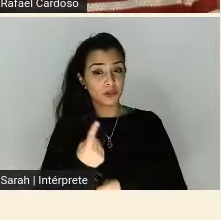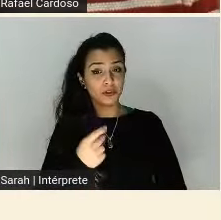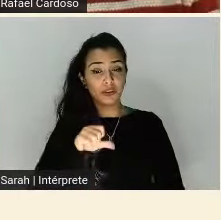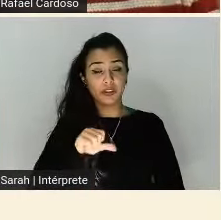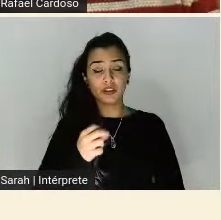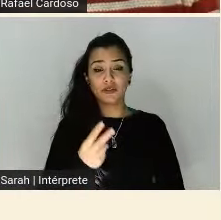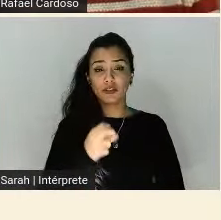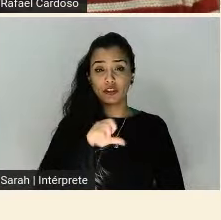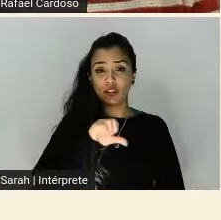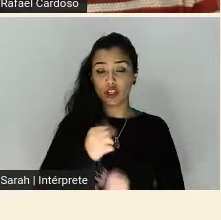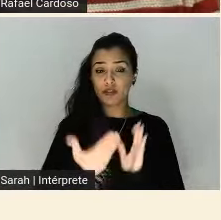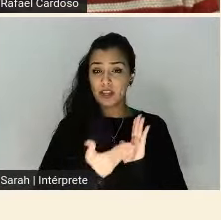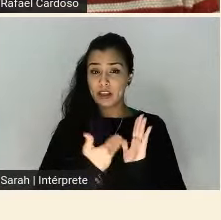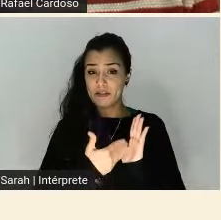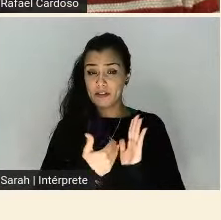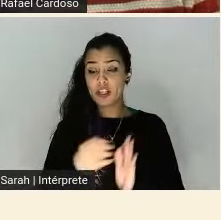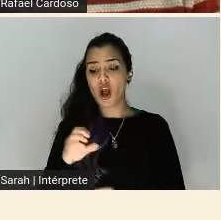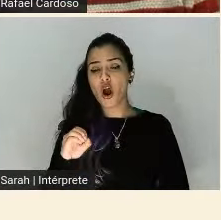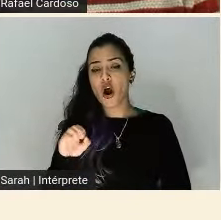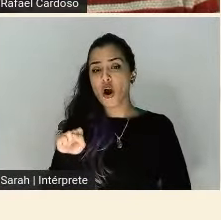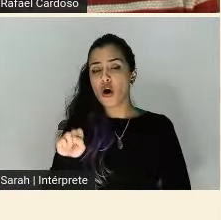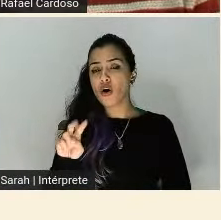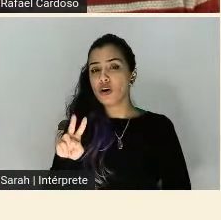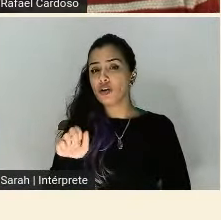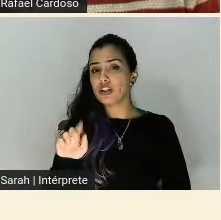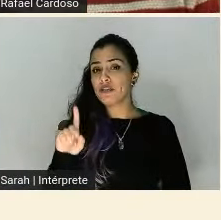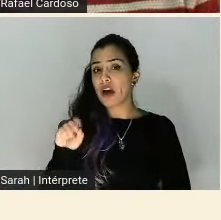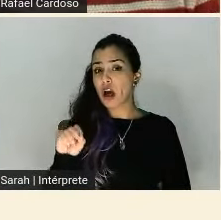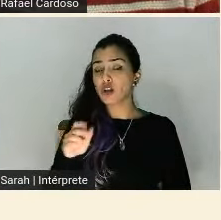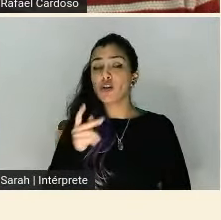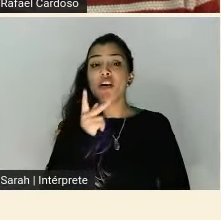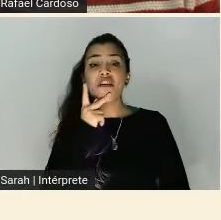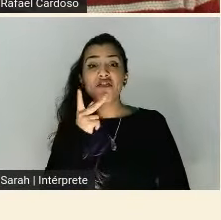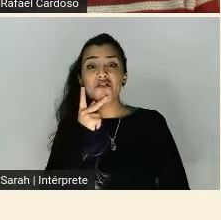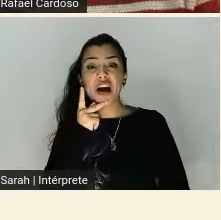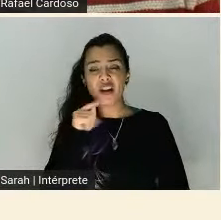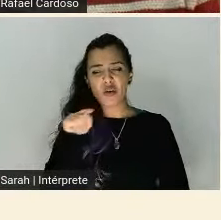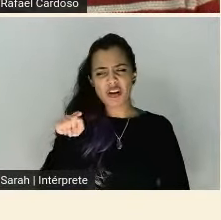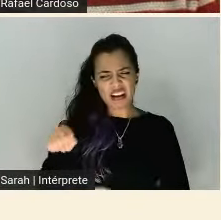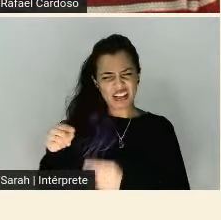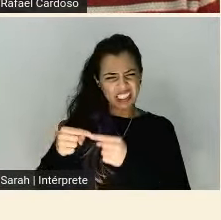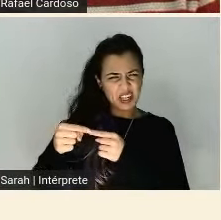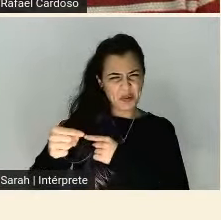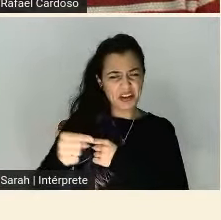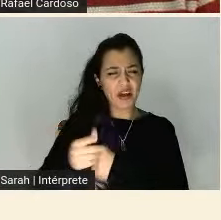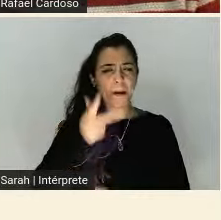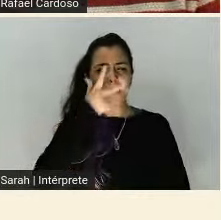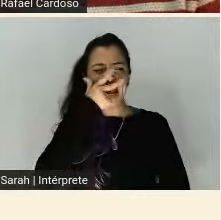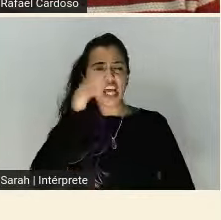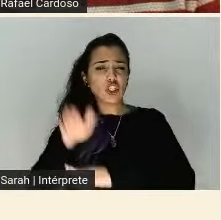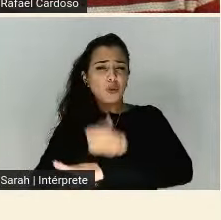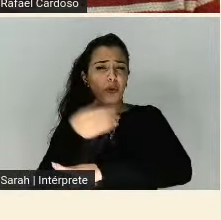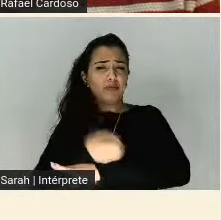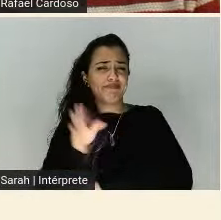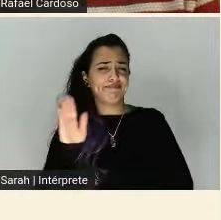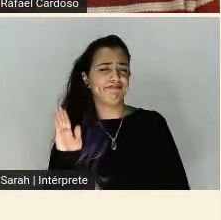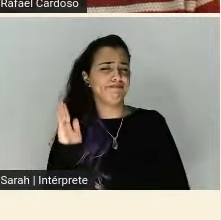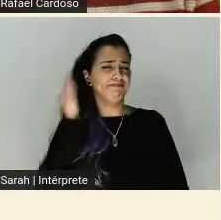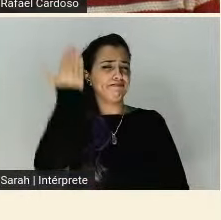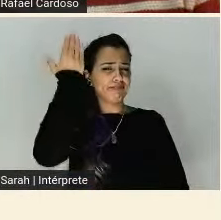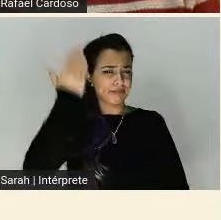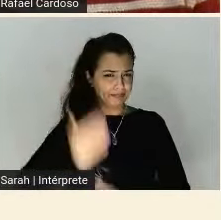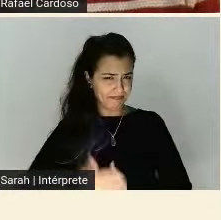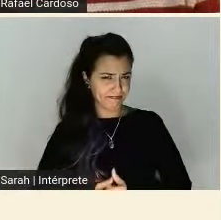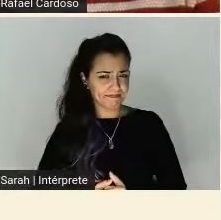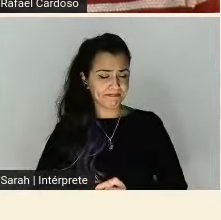Antropofagia, Oswaldo Costa taxou a semana de, aspas, falso modernismo, certamente com o aval de Oswaldo de